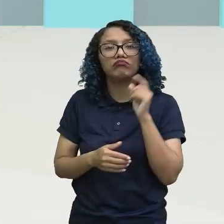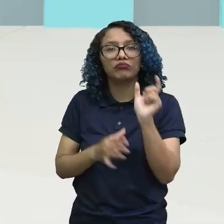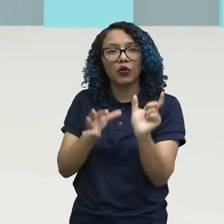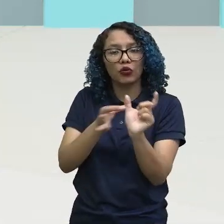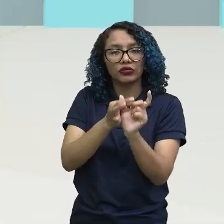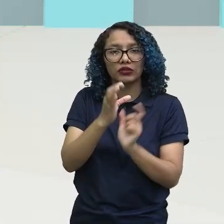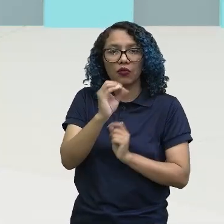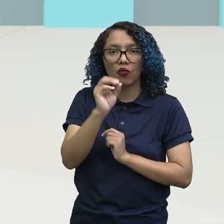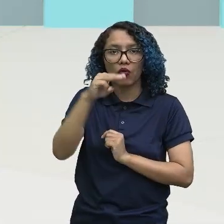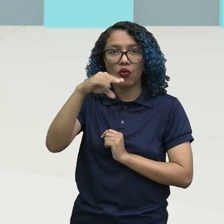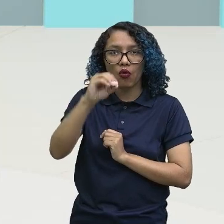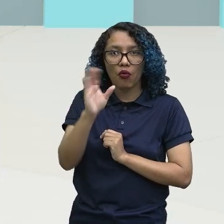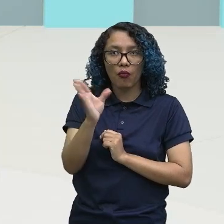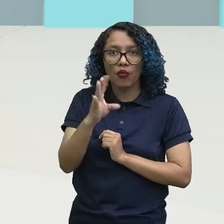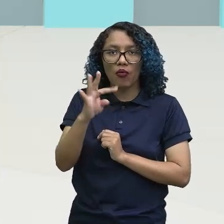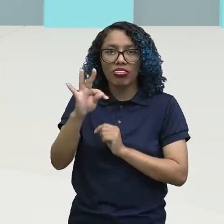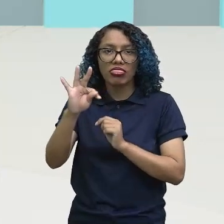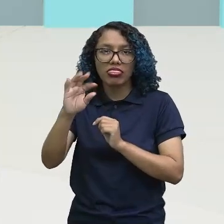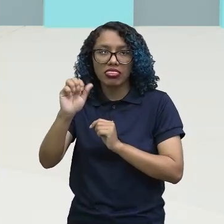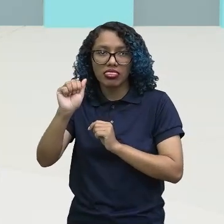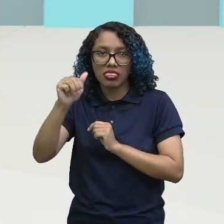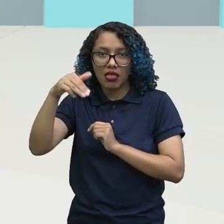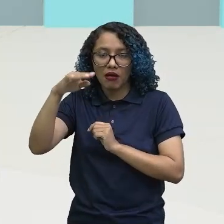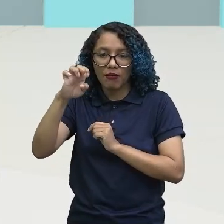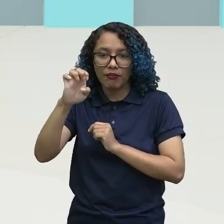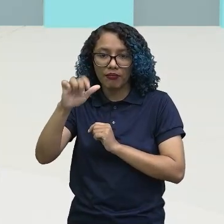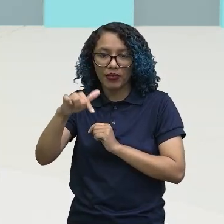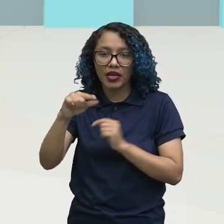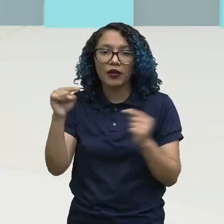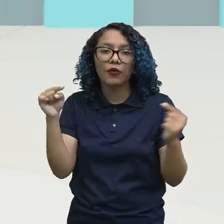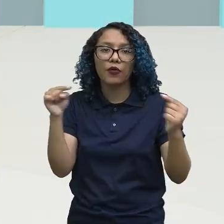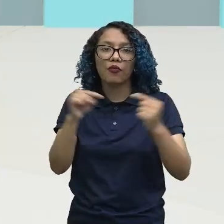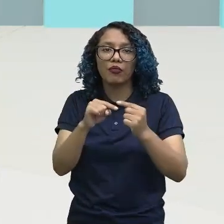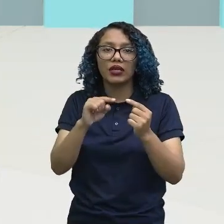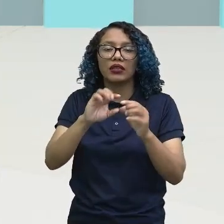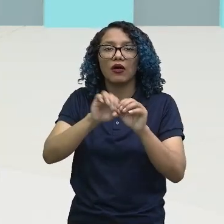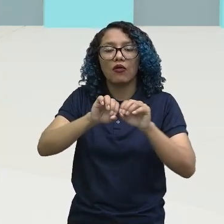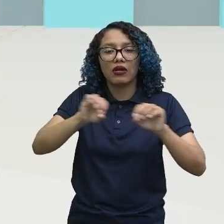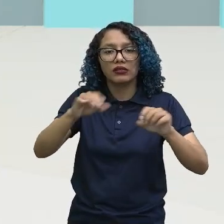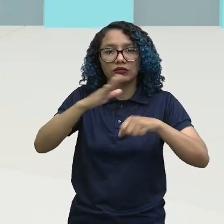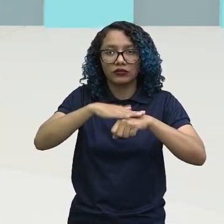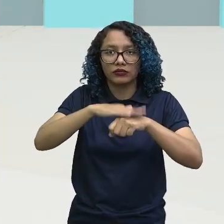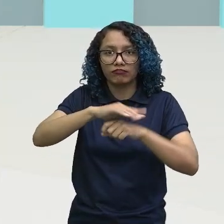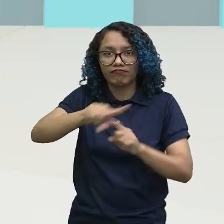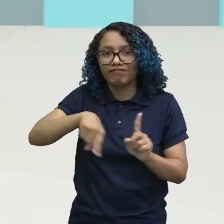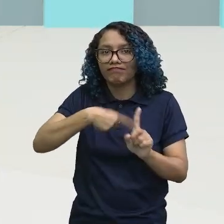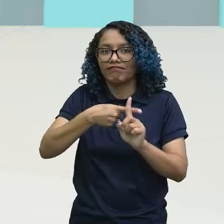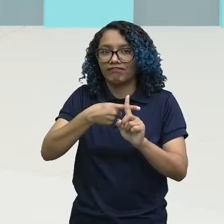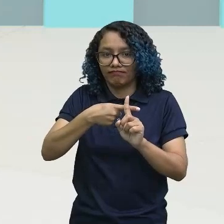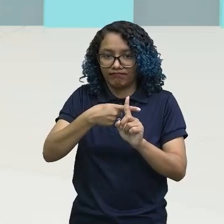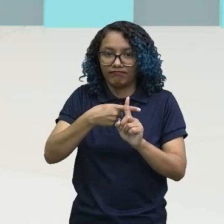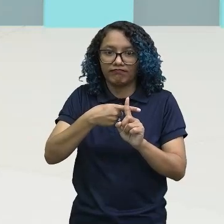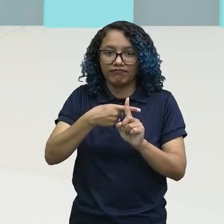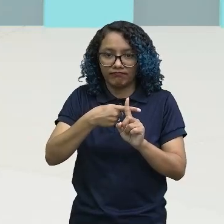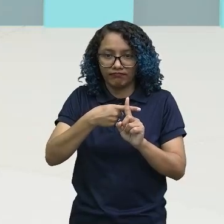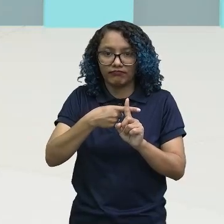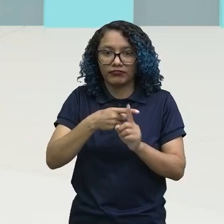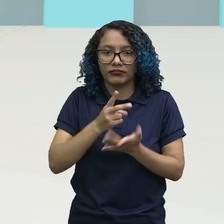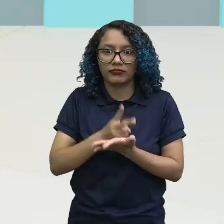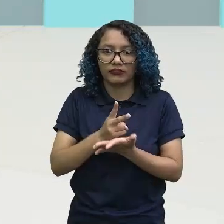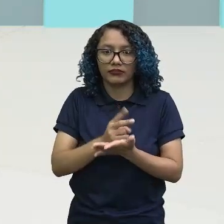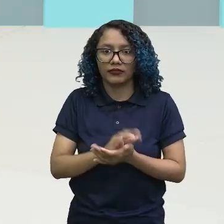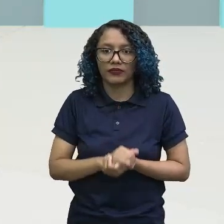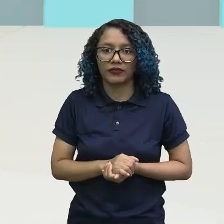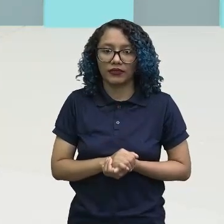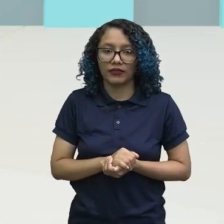uma extensa prova, indica o quê? Uma oração coordenada aditiva. Seguindo, nós